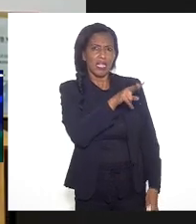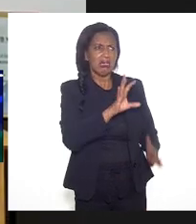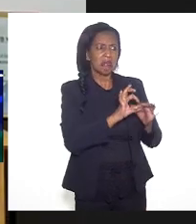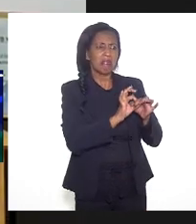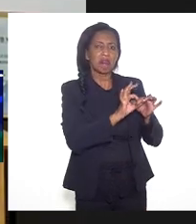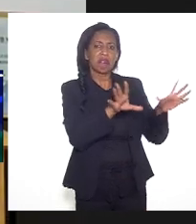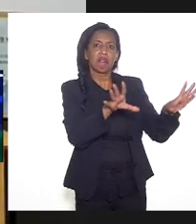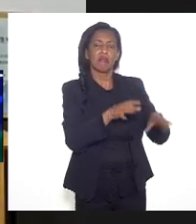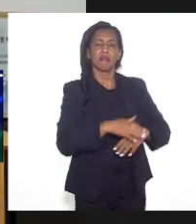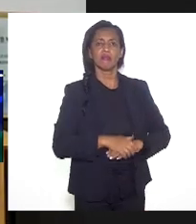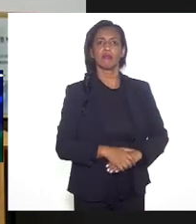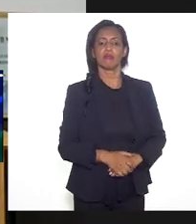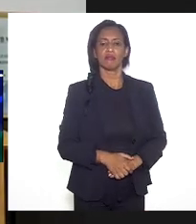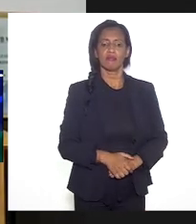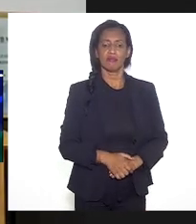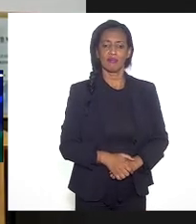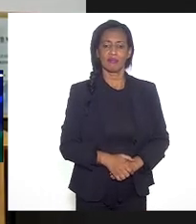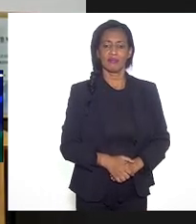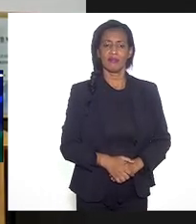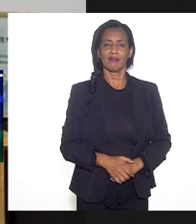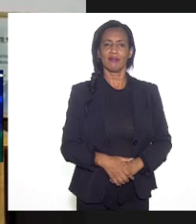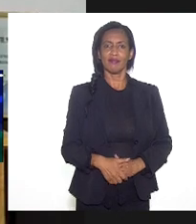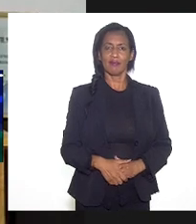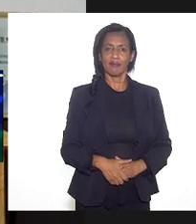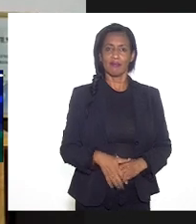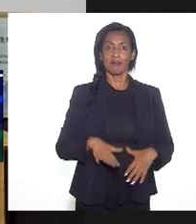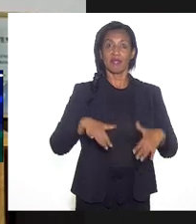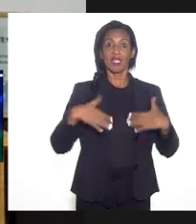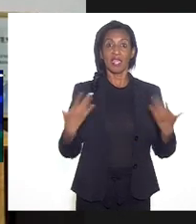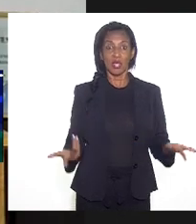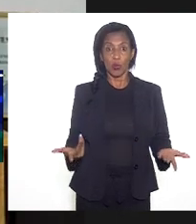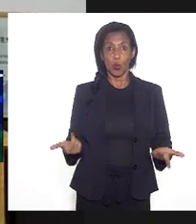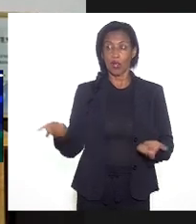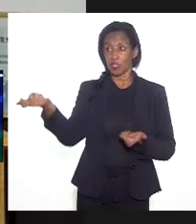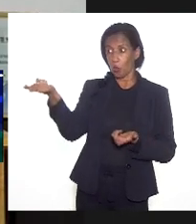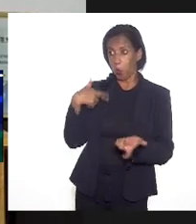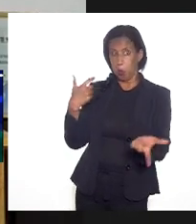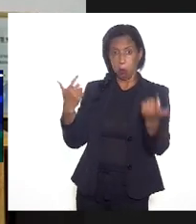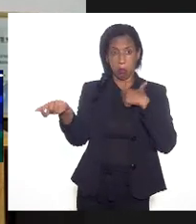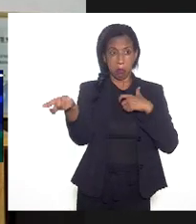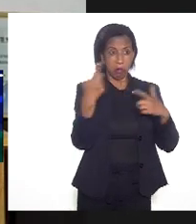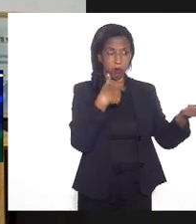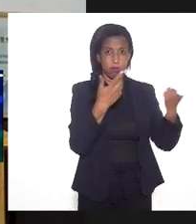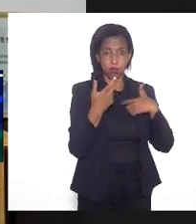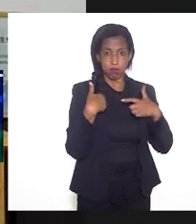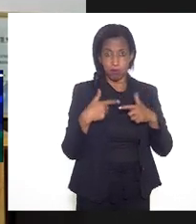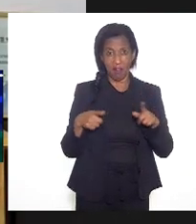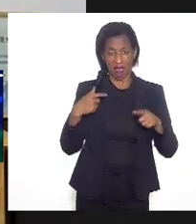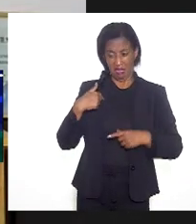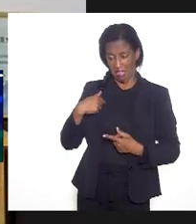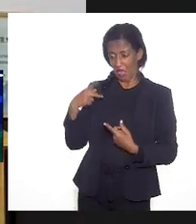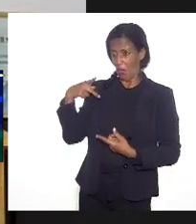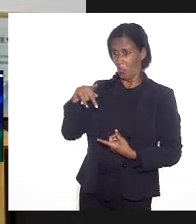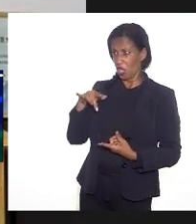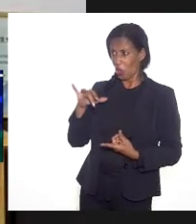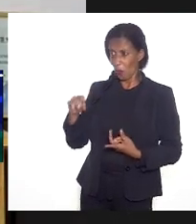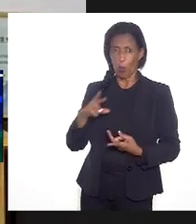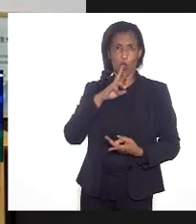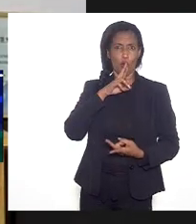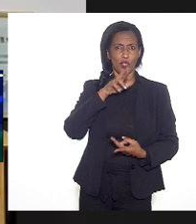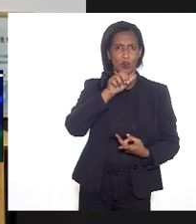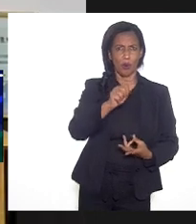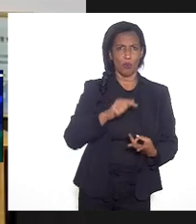consentindo em tudo. Enquanto a gente era agredido verbalmente, fisicamente, eu, Quimaplot, Rodrigo